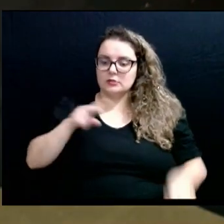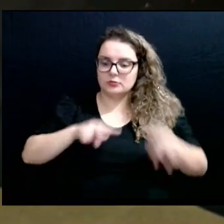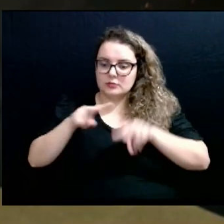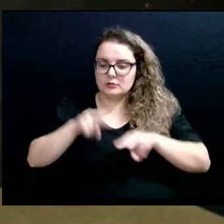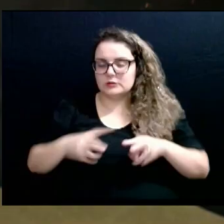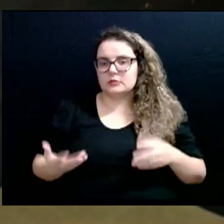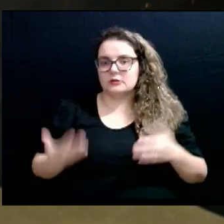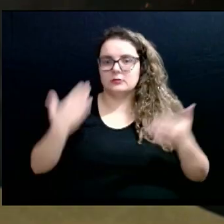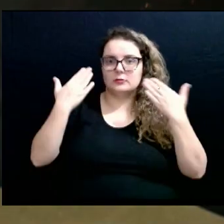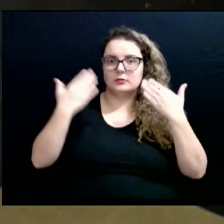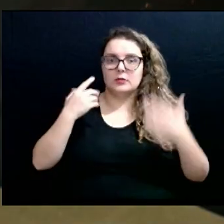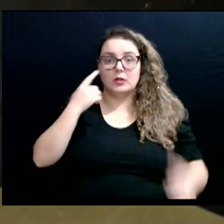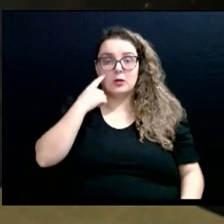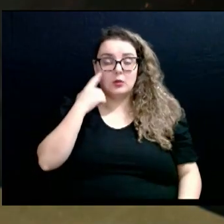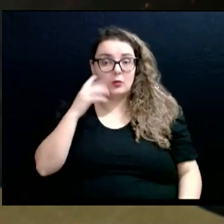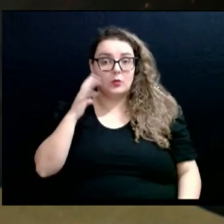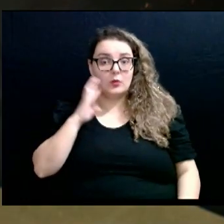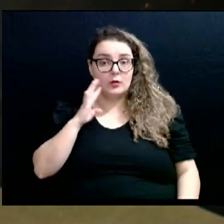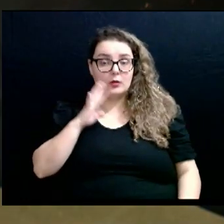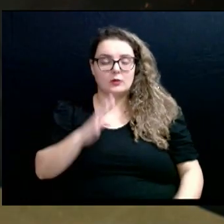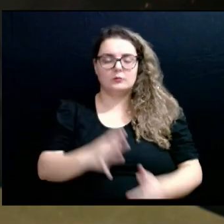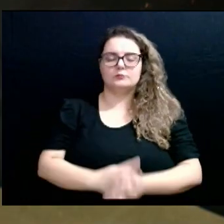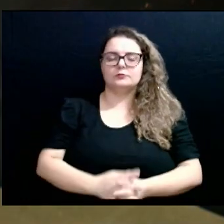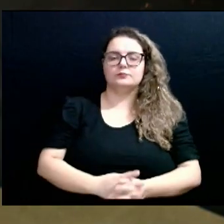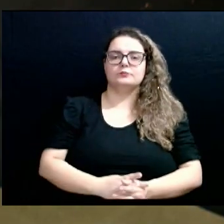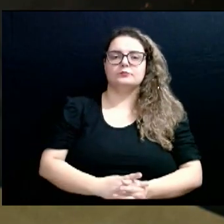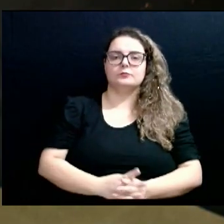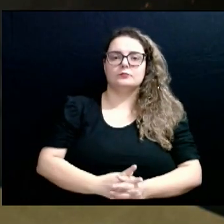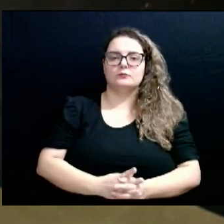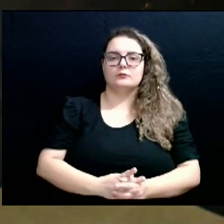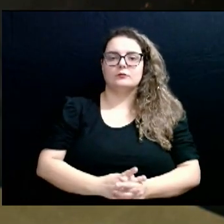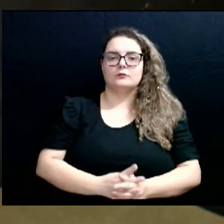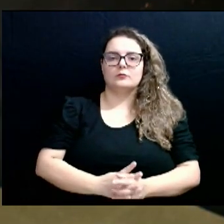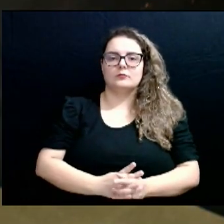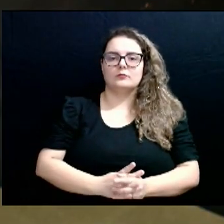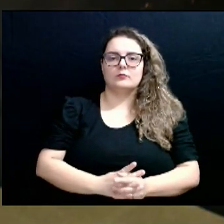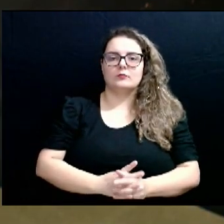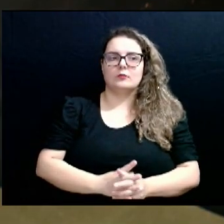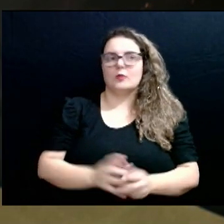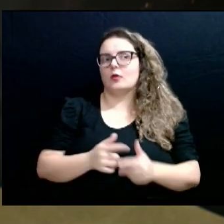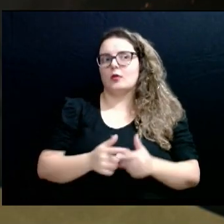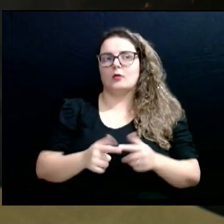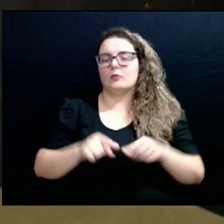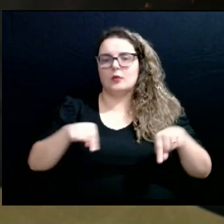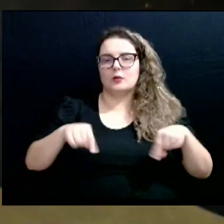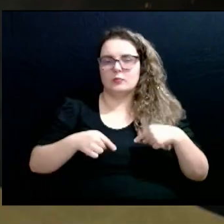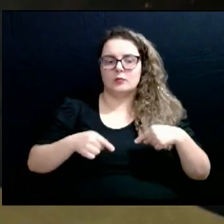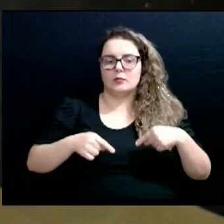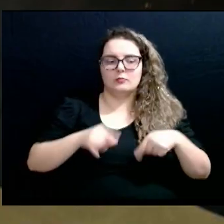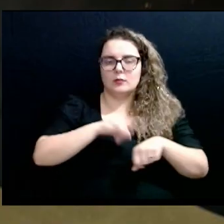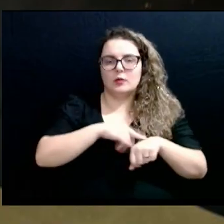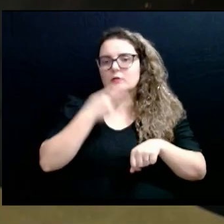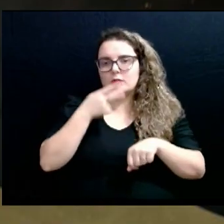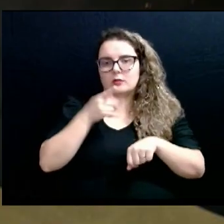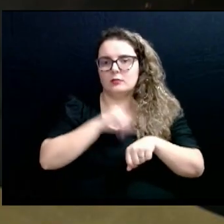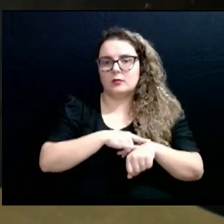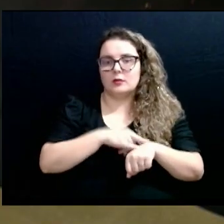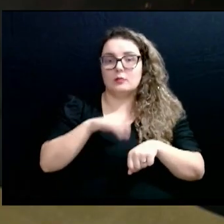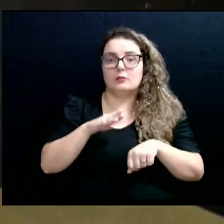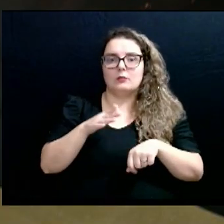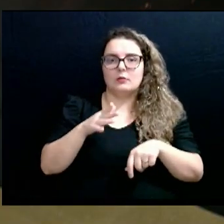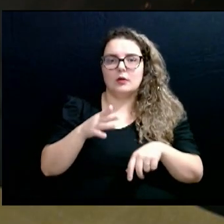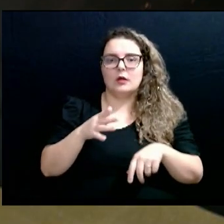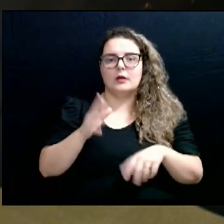só que interessante. A situação do banheiro ali, um cômodo da casa, enfim. Tô colocando banheiro porque é mais prático e o banheiro é um